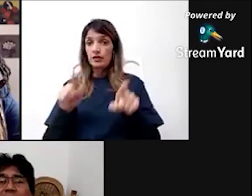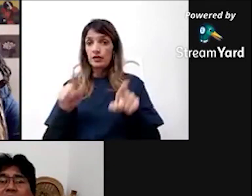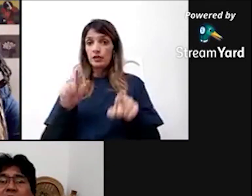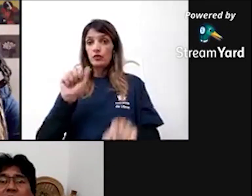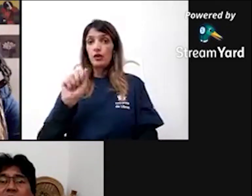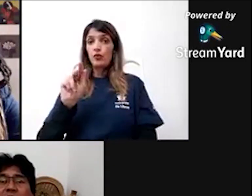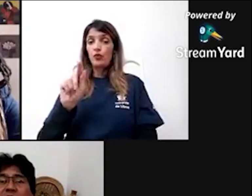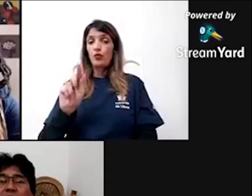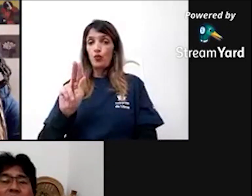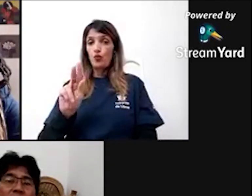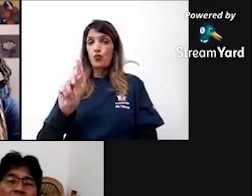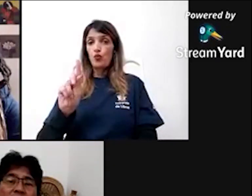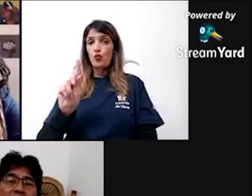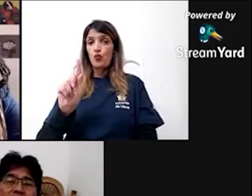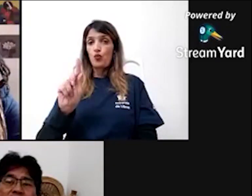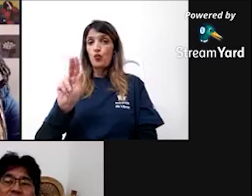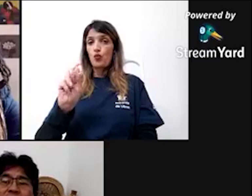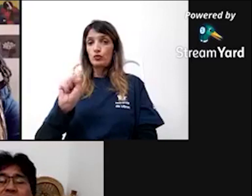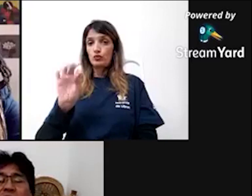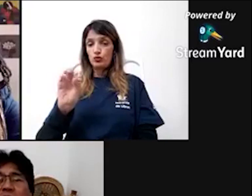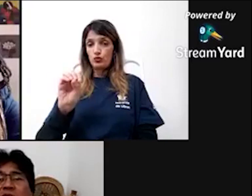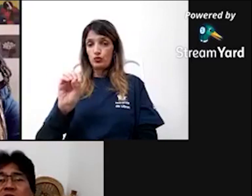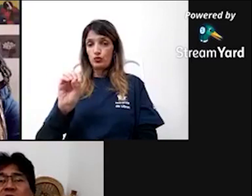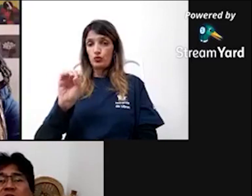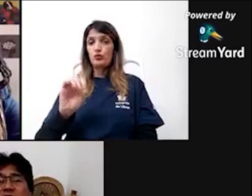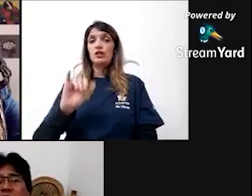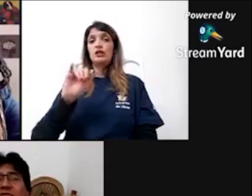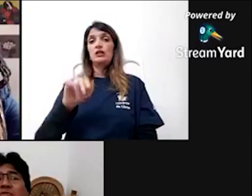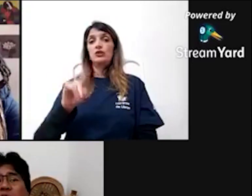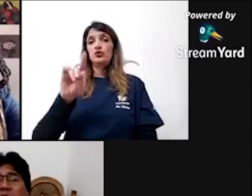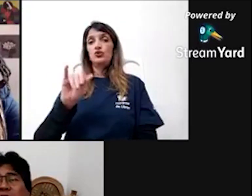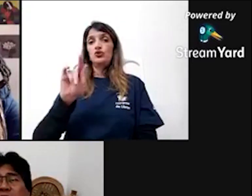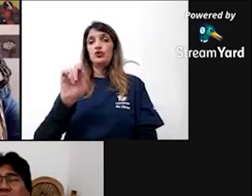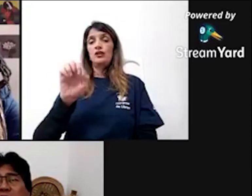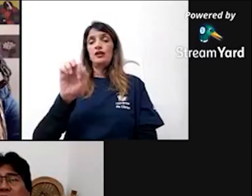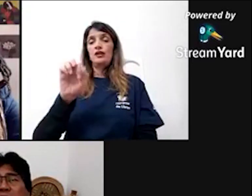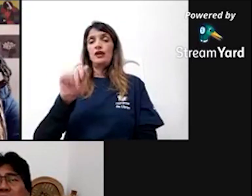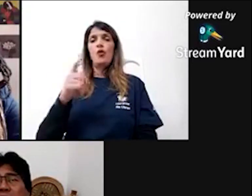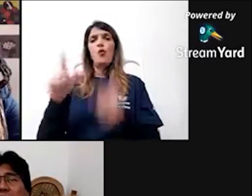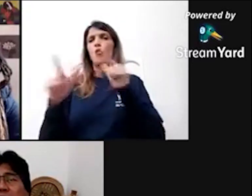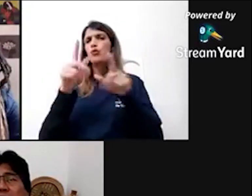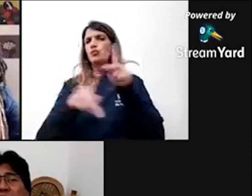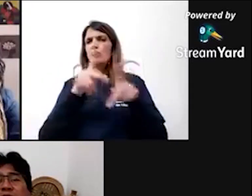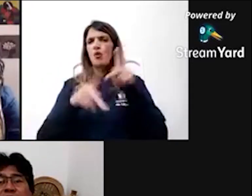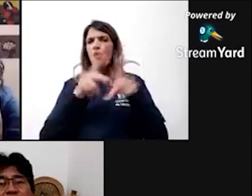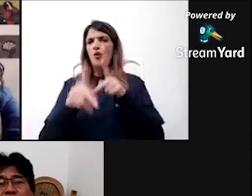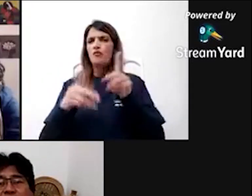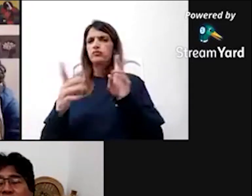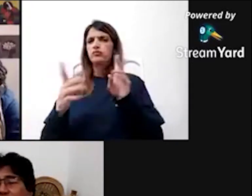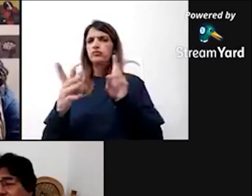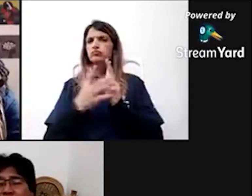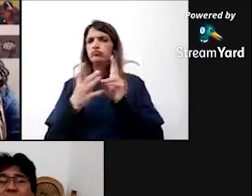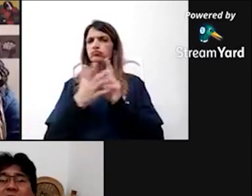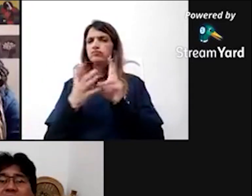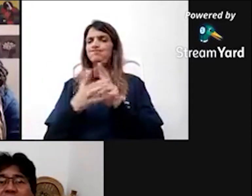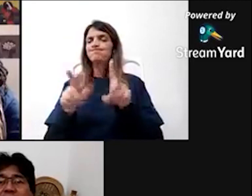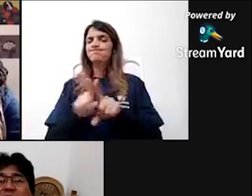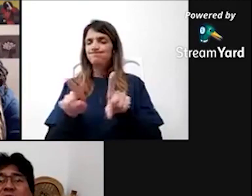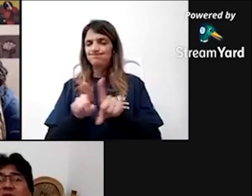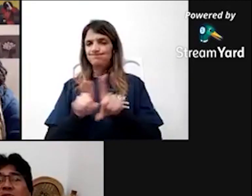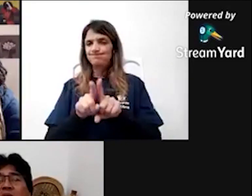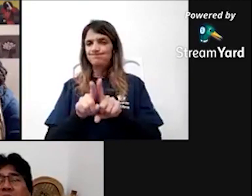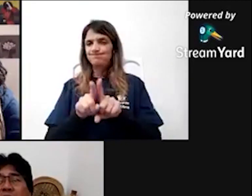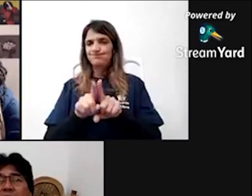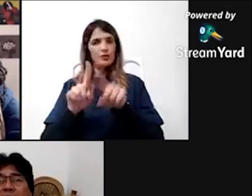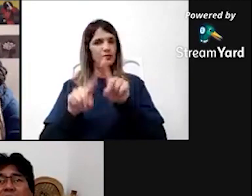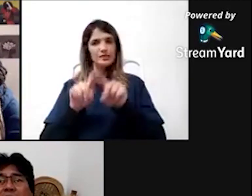espetacular, um encontro com outros indígenas de outros povos. E tá aí esse material